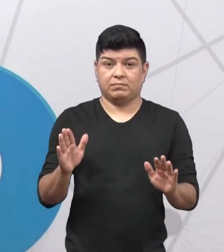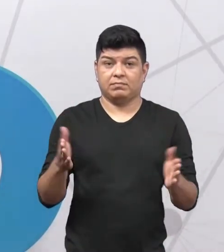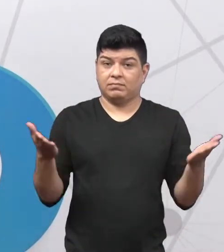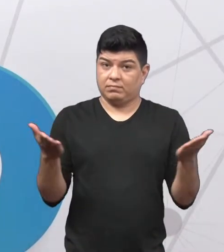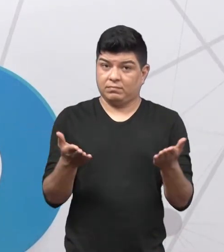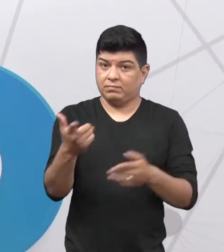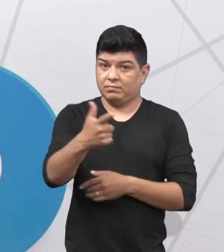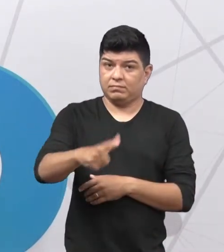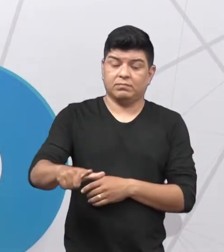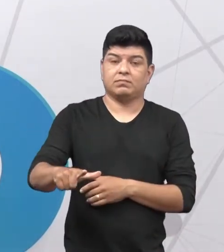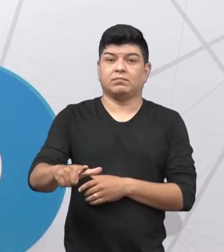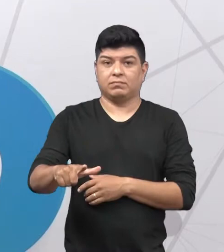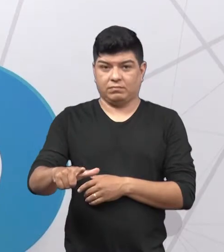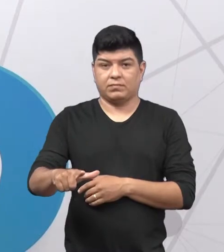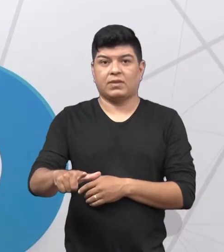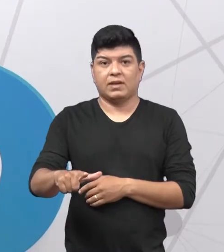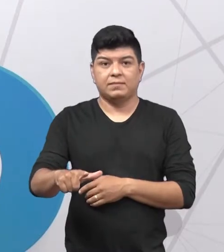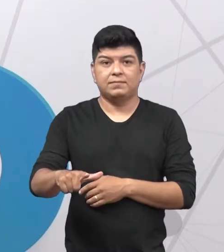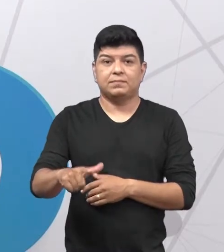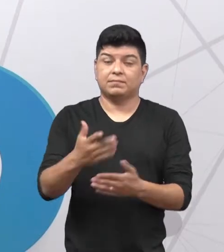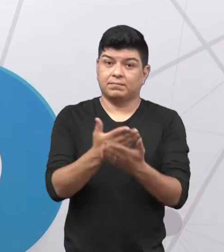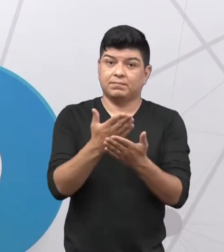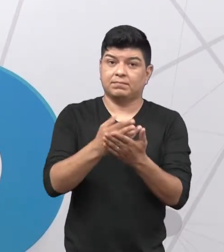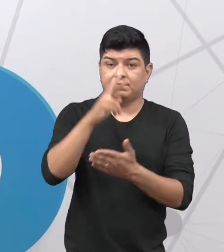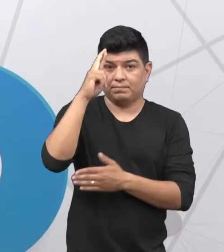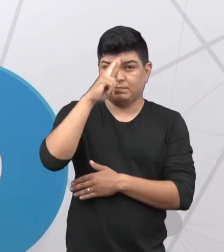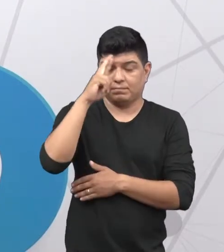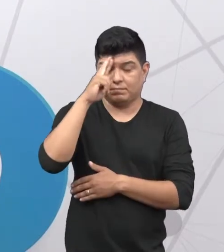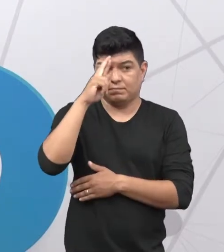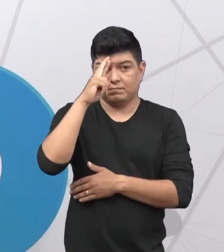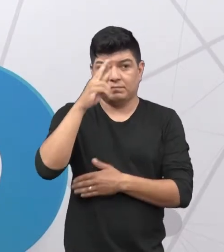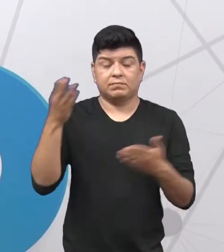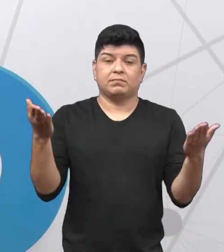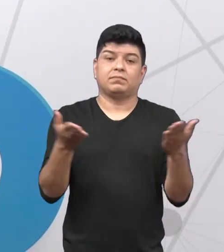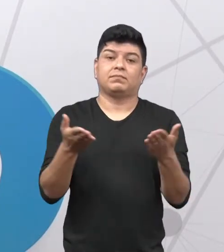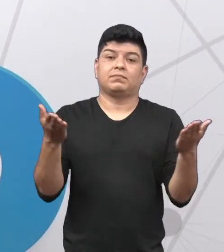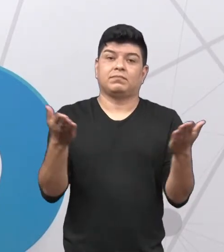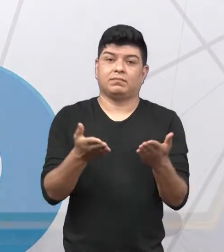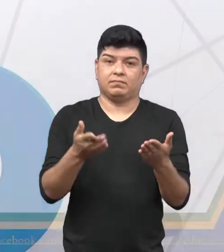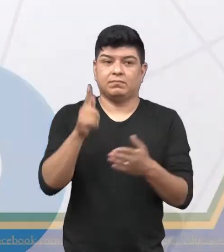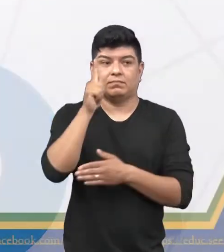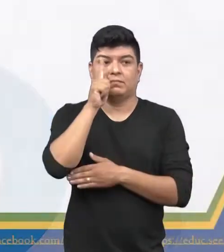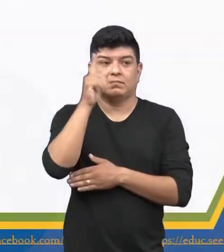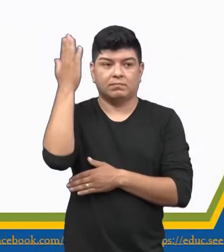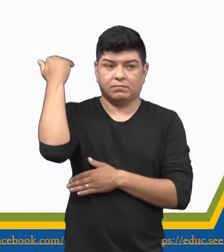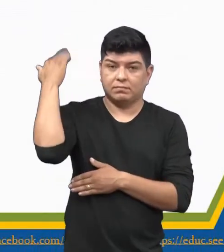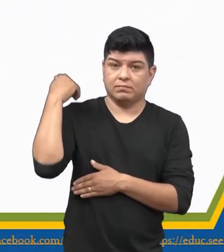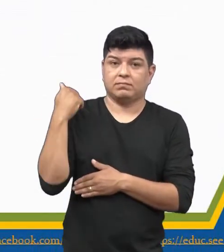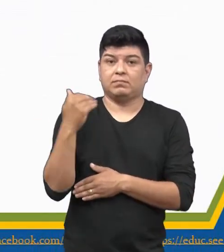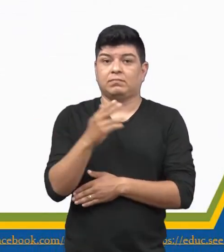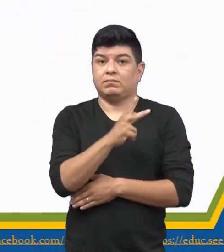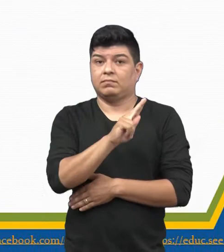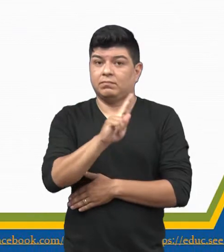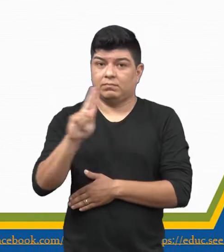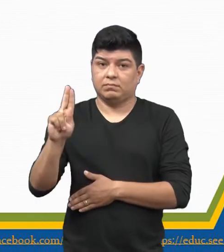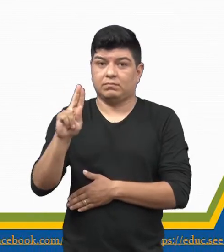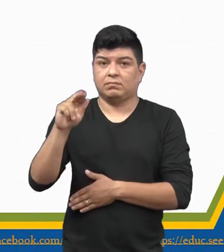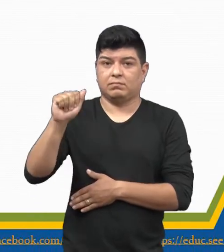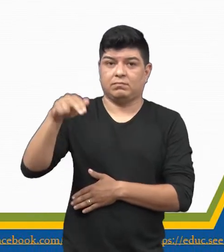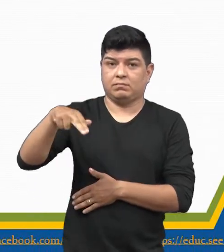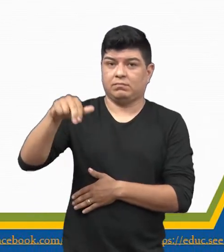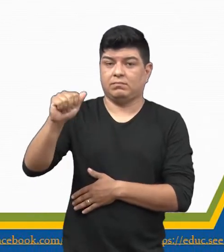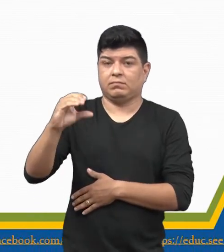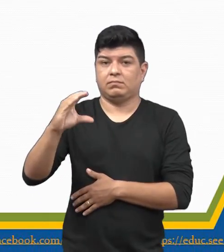Estamos aqui mais uma vez, né, para mais uma aula de História, né, e hoje Grécia Antiga. Meu nome é Ana Cláudia, né,